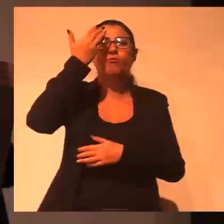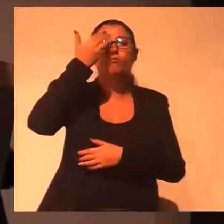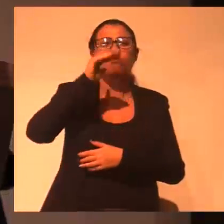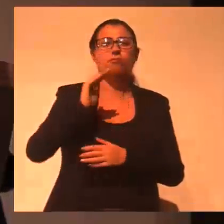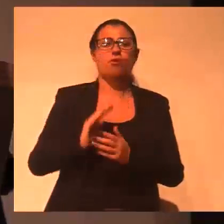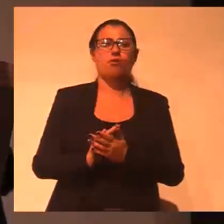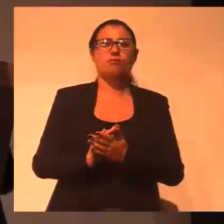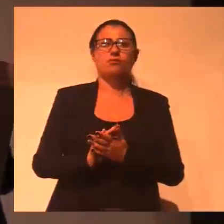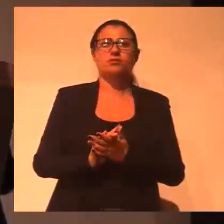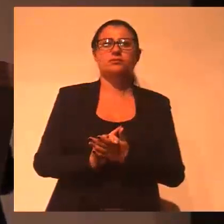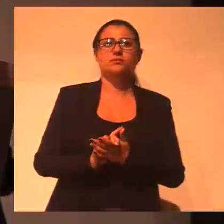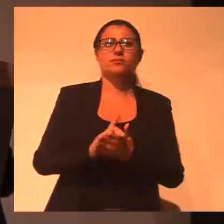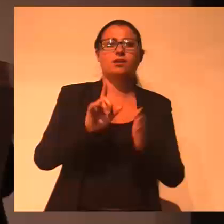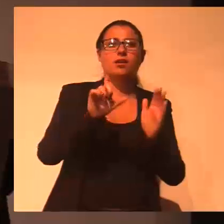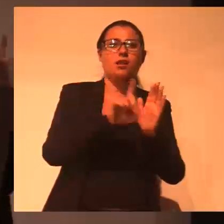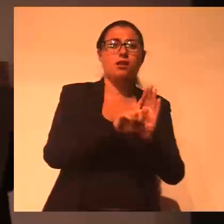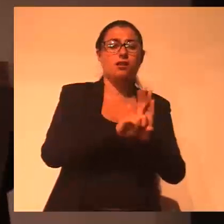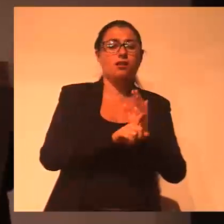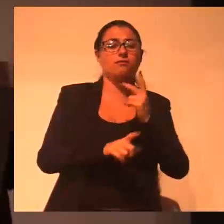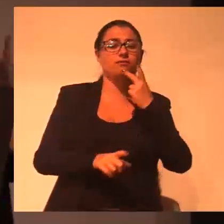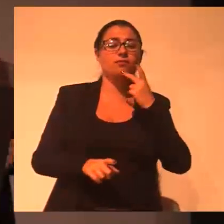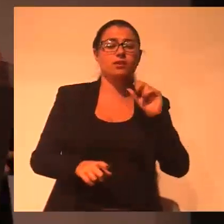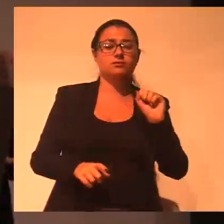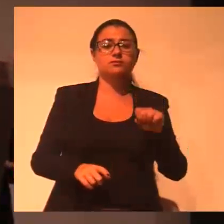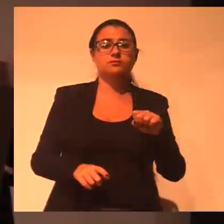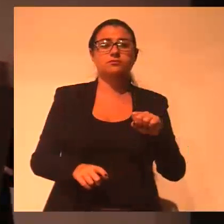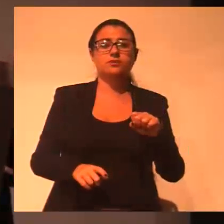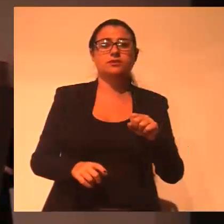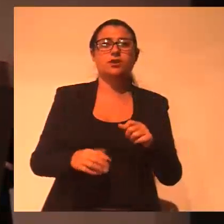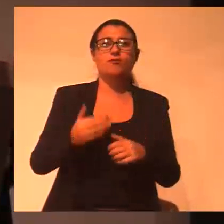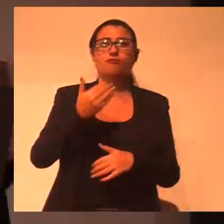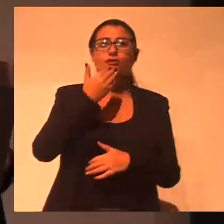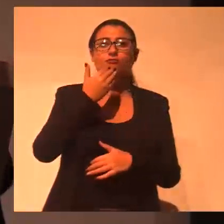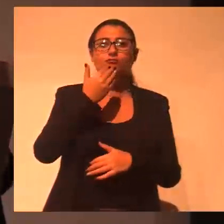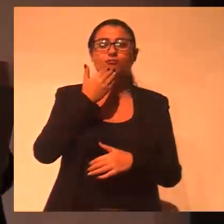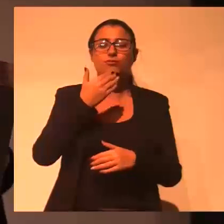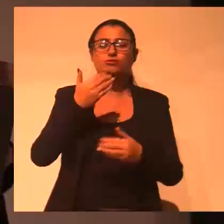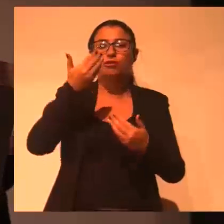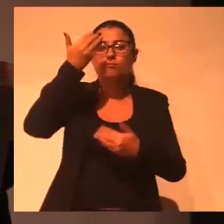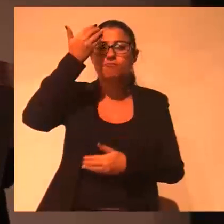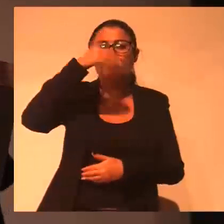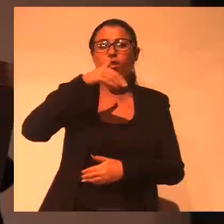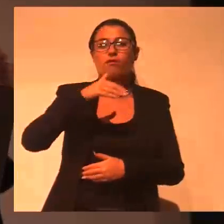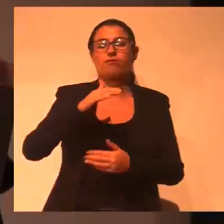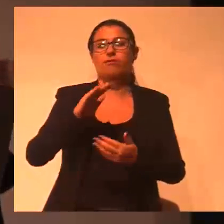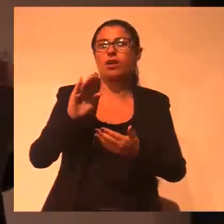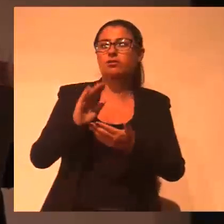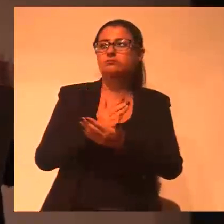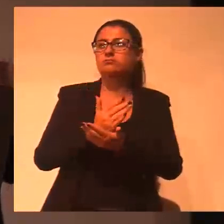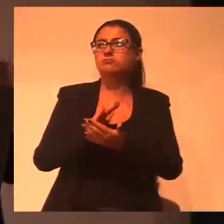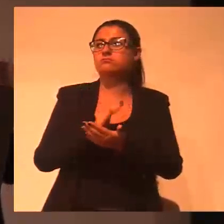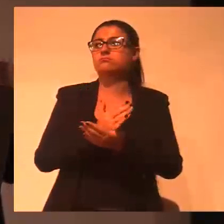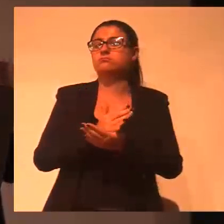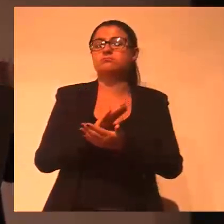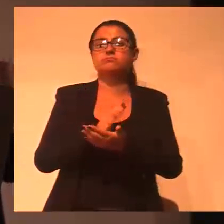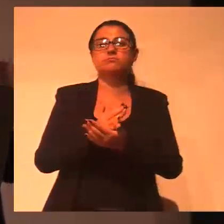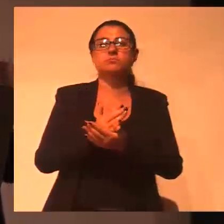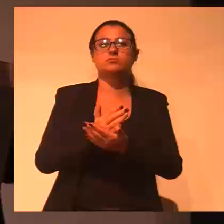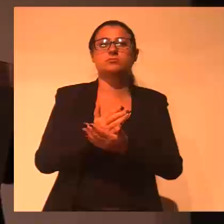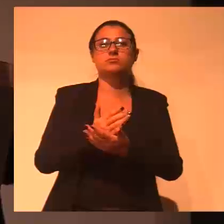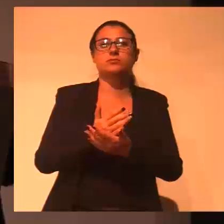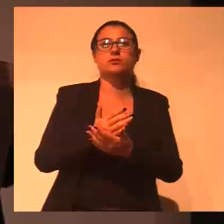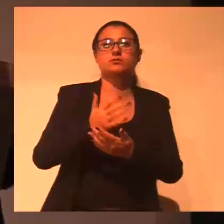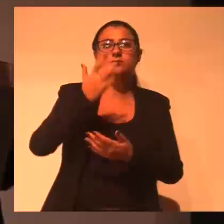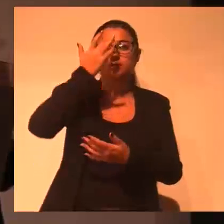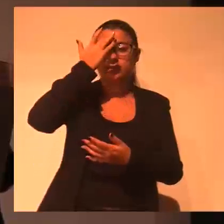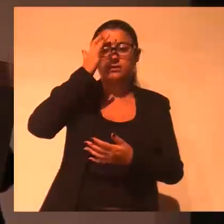o Gleison entende que sim. Então, nós vamos pedir a juntada de algumas provas. Se, por acaso, o Gleison se enganou, o Marcelo se enganou, a gente vai